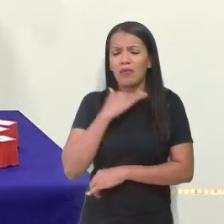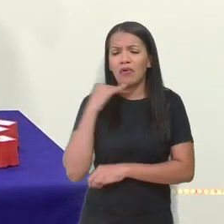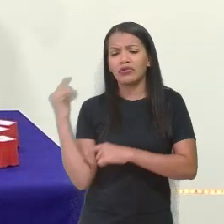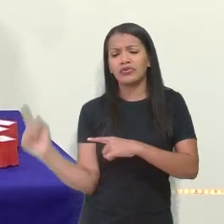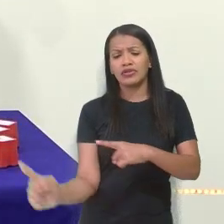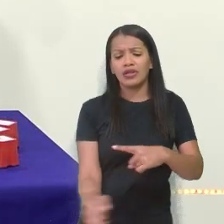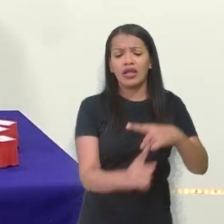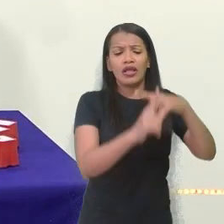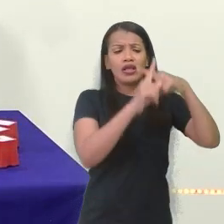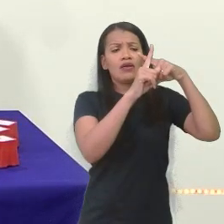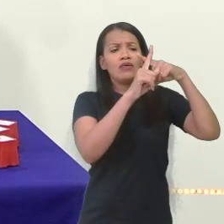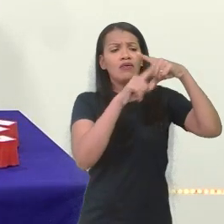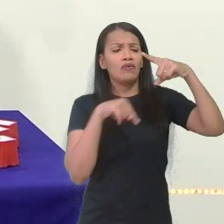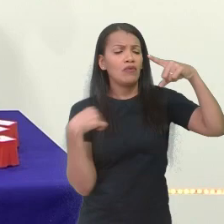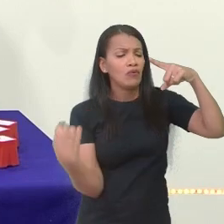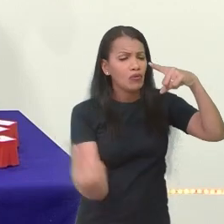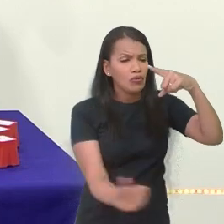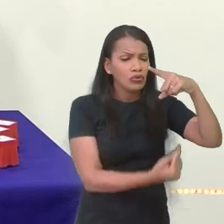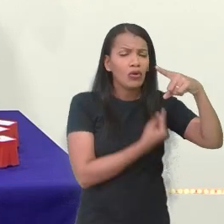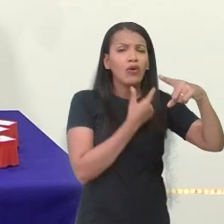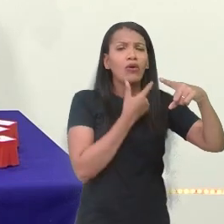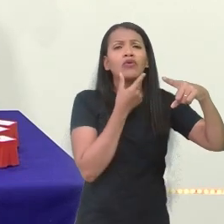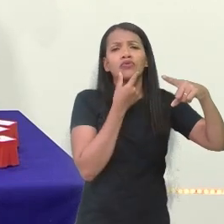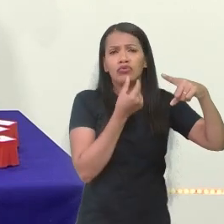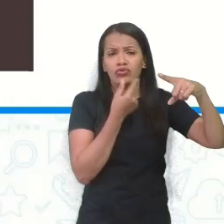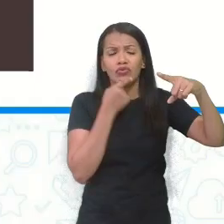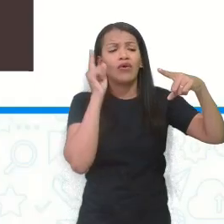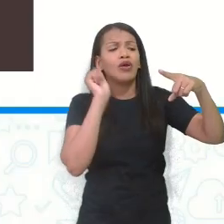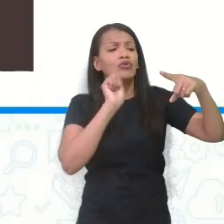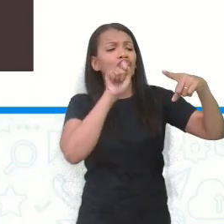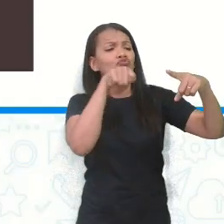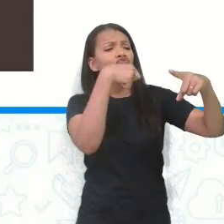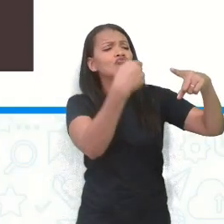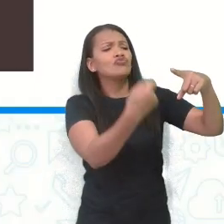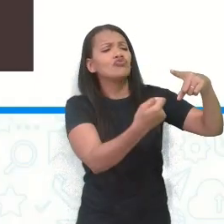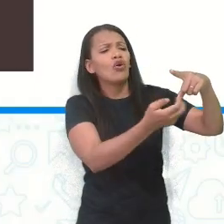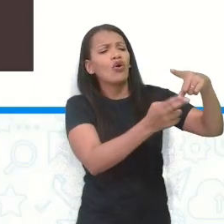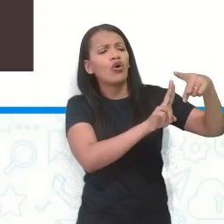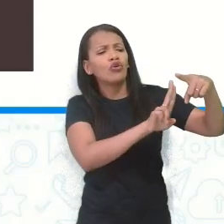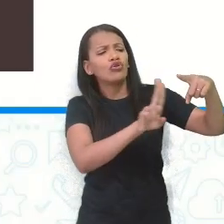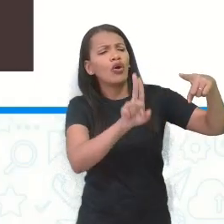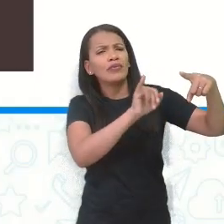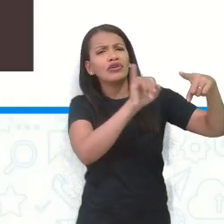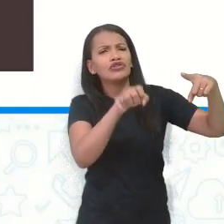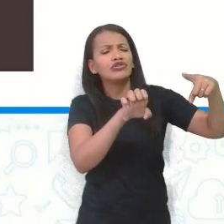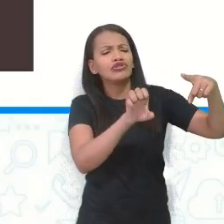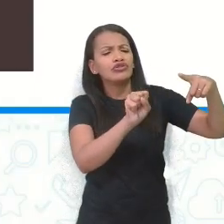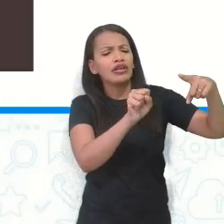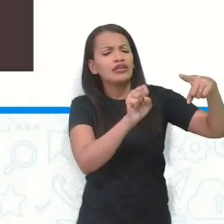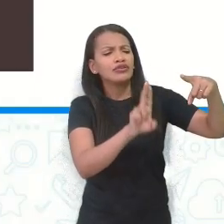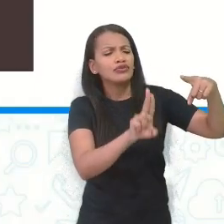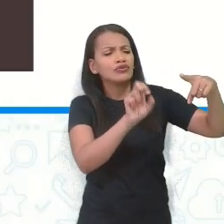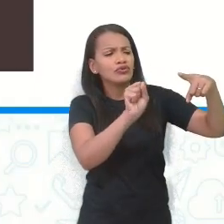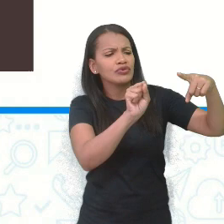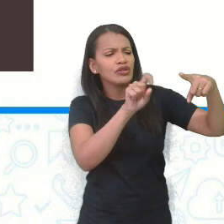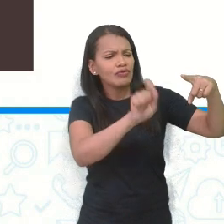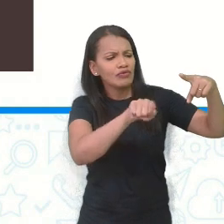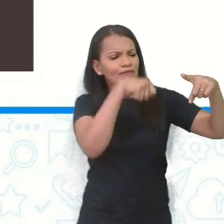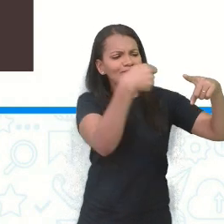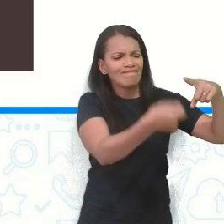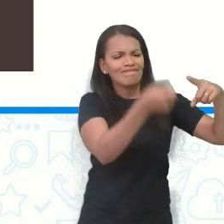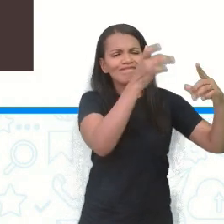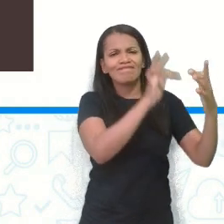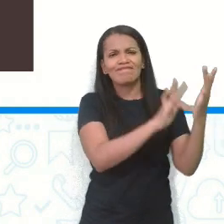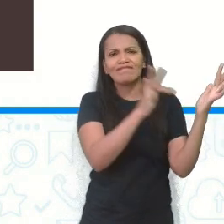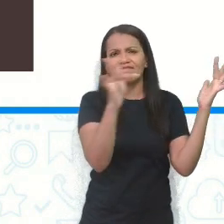O nosso menino, seu nome é Jesus. Outro detalhe aí para ser observado. Eu